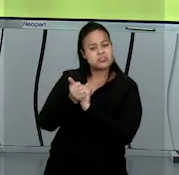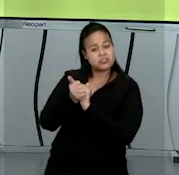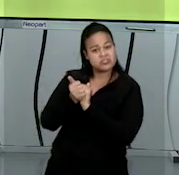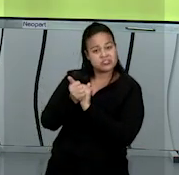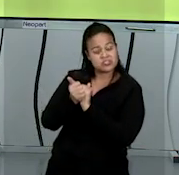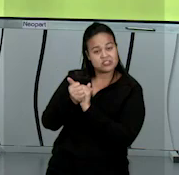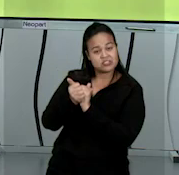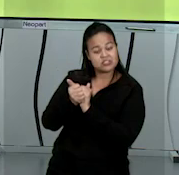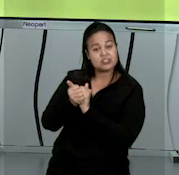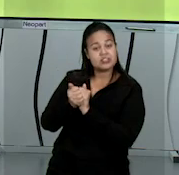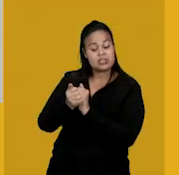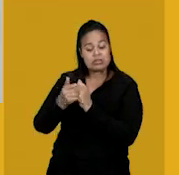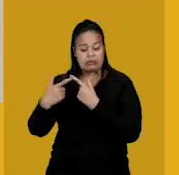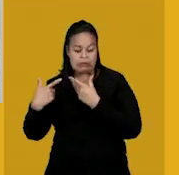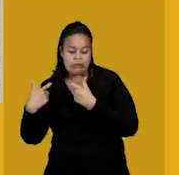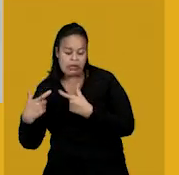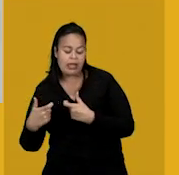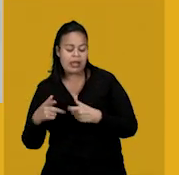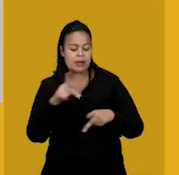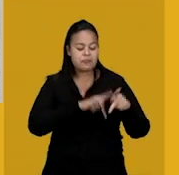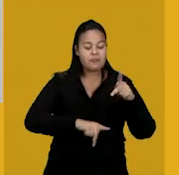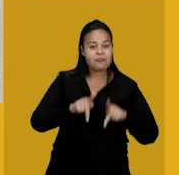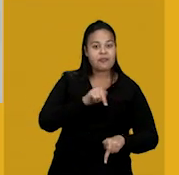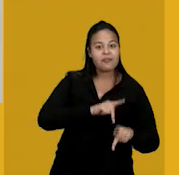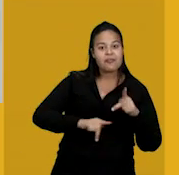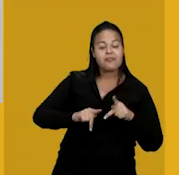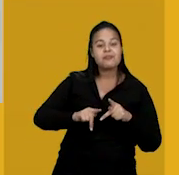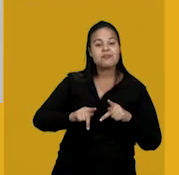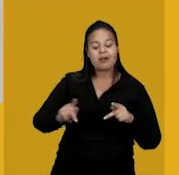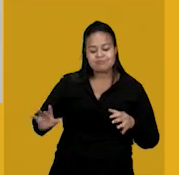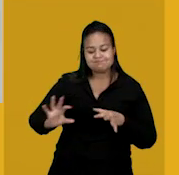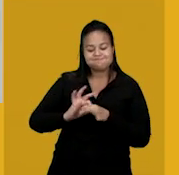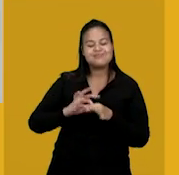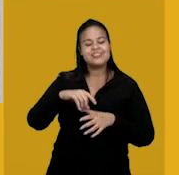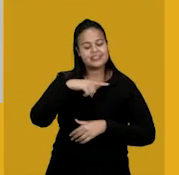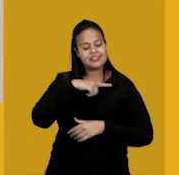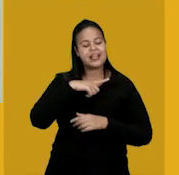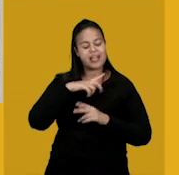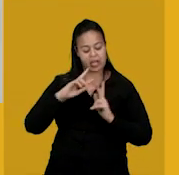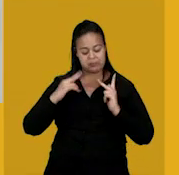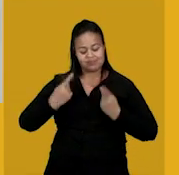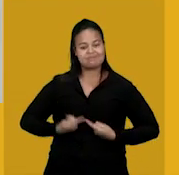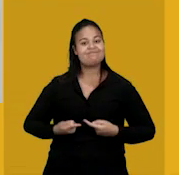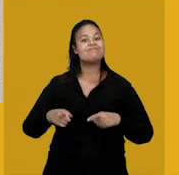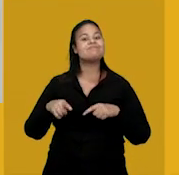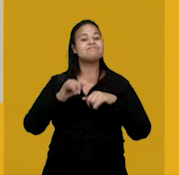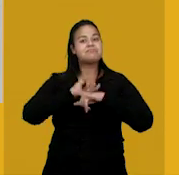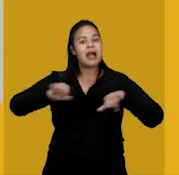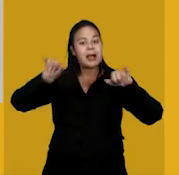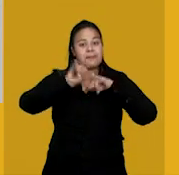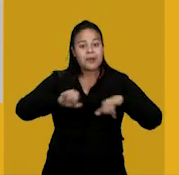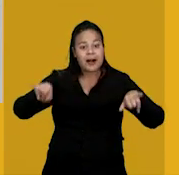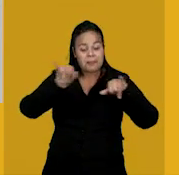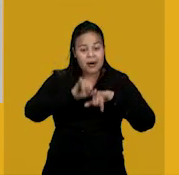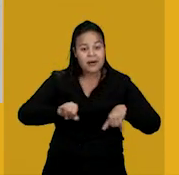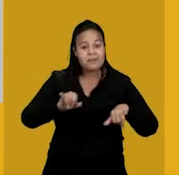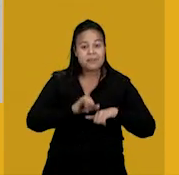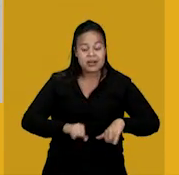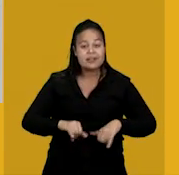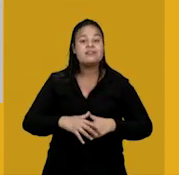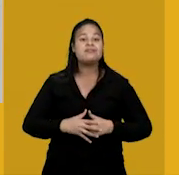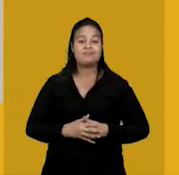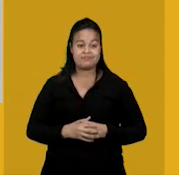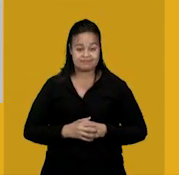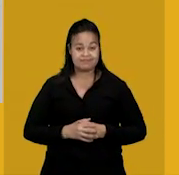mundo, olha só. É marca. A marca é a empresa de artigos esportivos, para mostrar